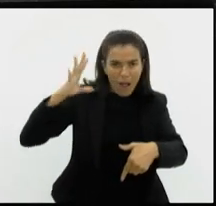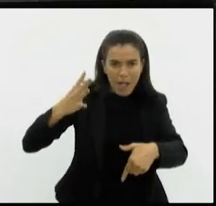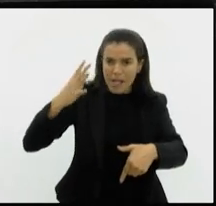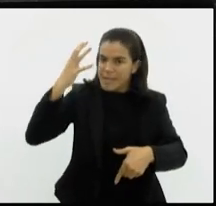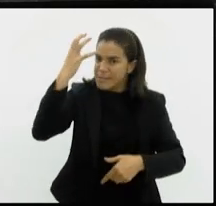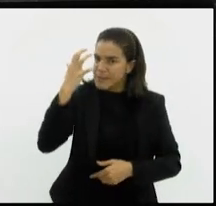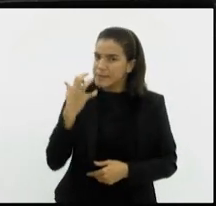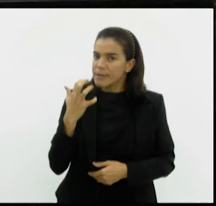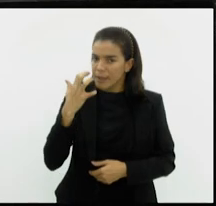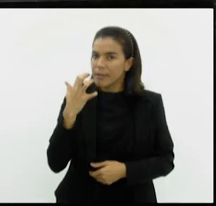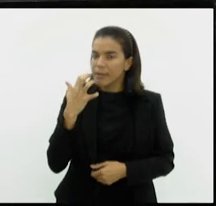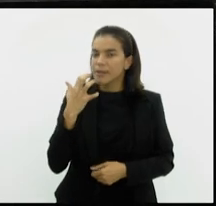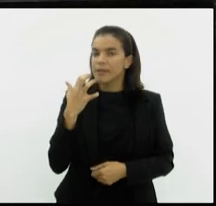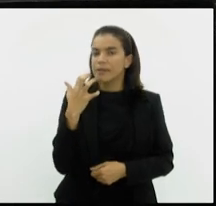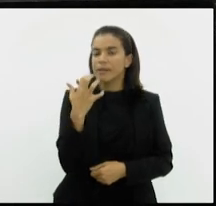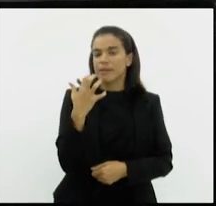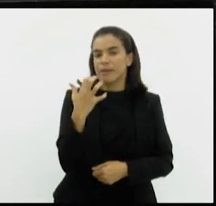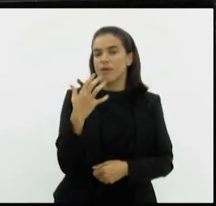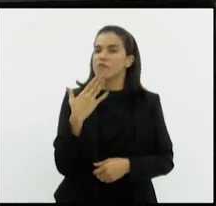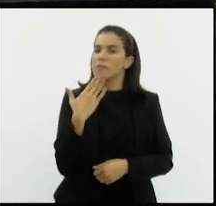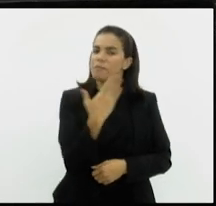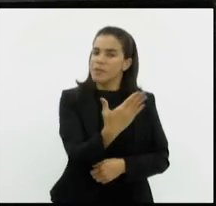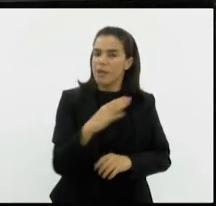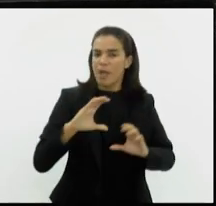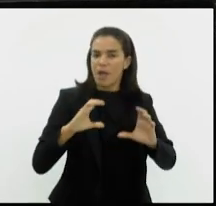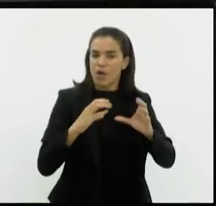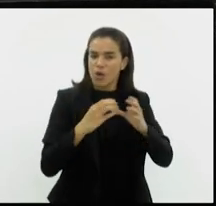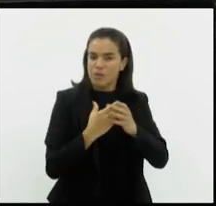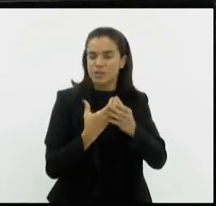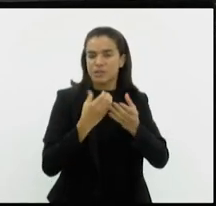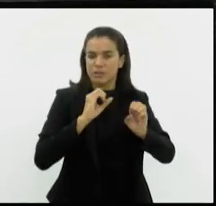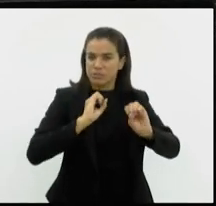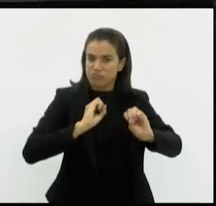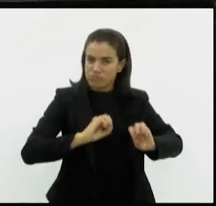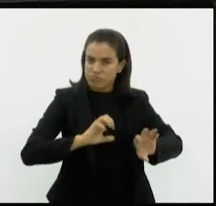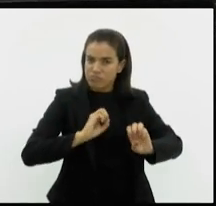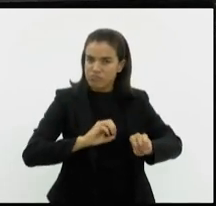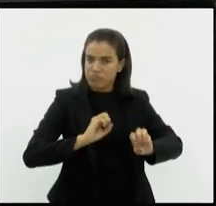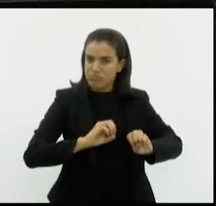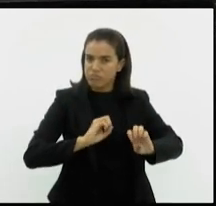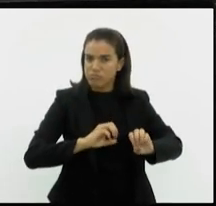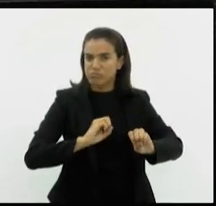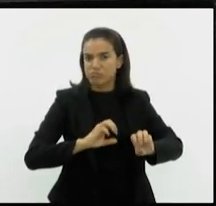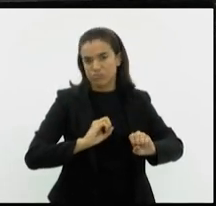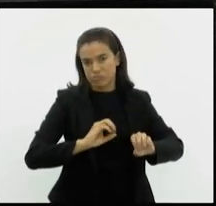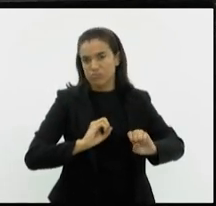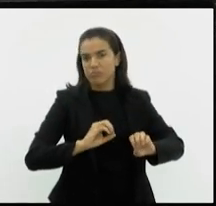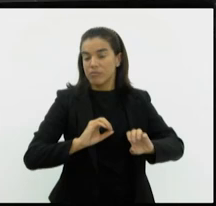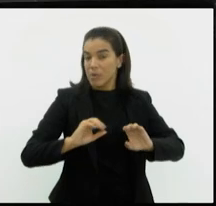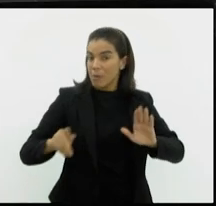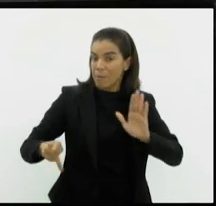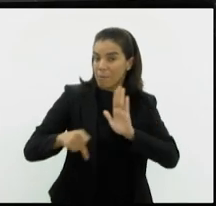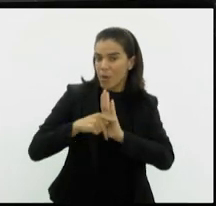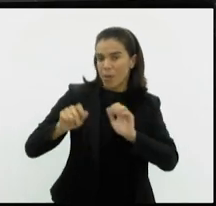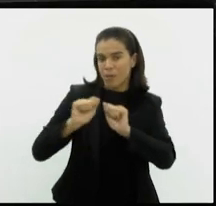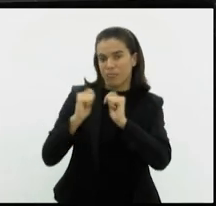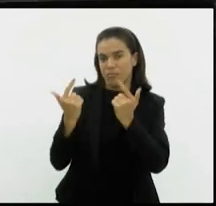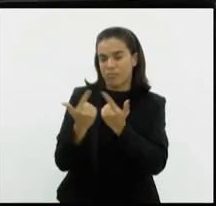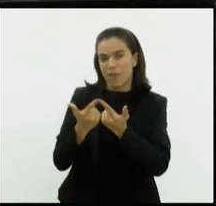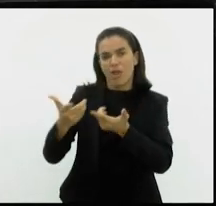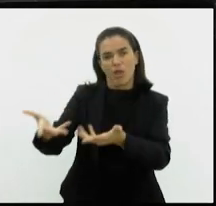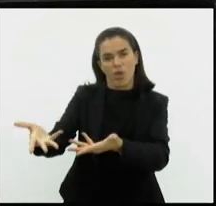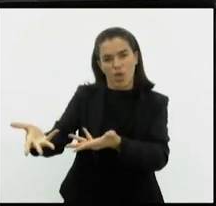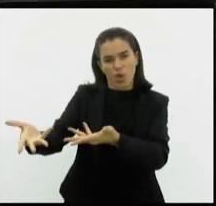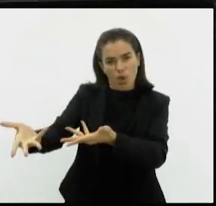eu até vou pedir a comissão de educação né de educação da alerge que convoque